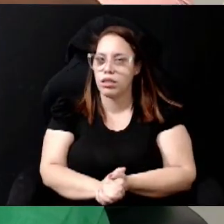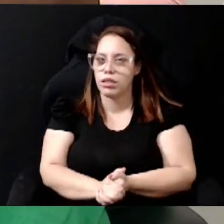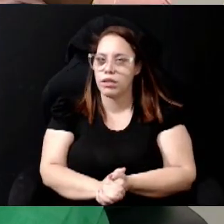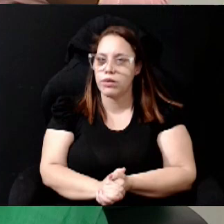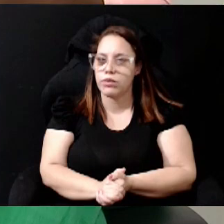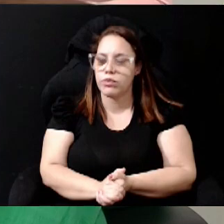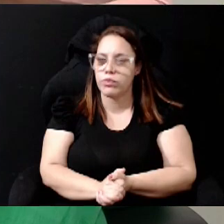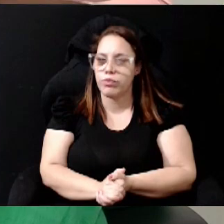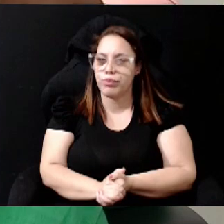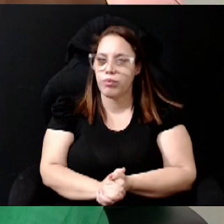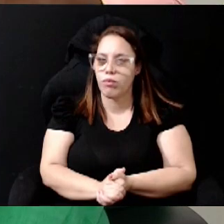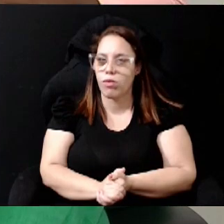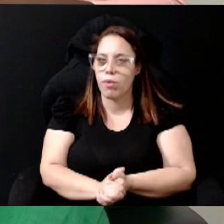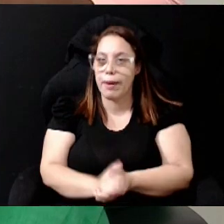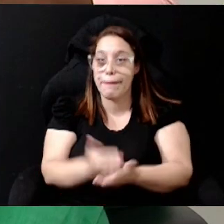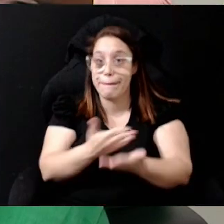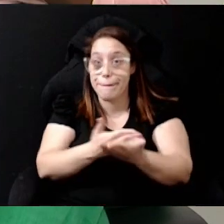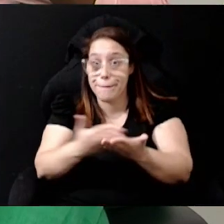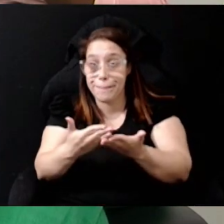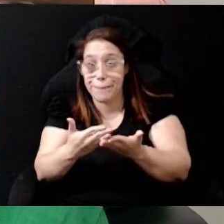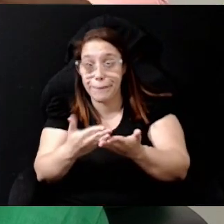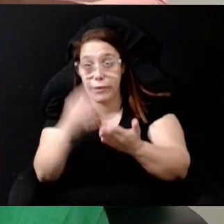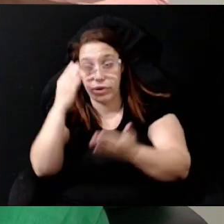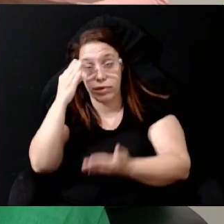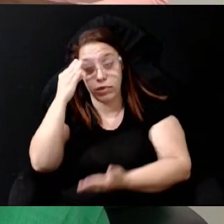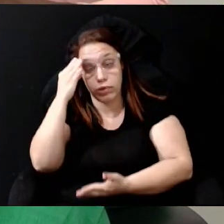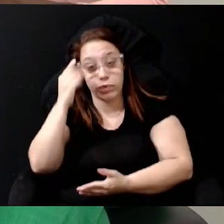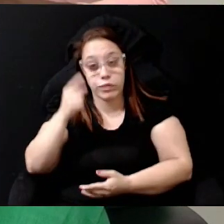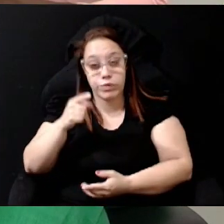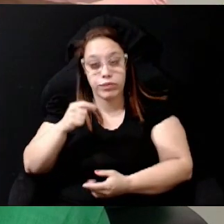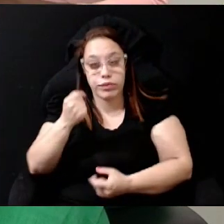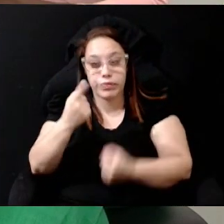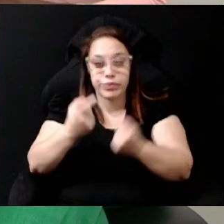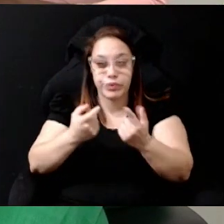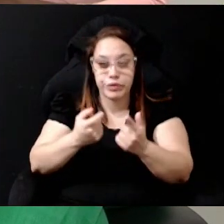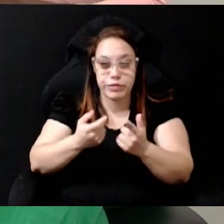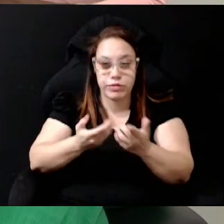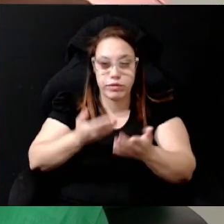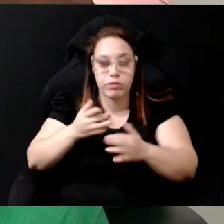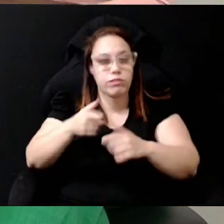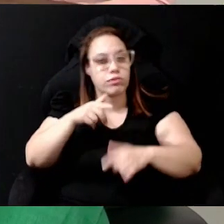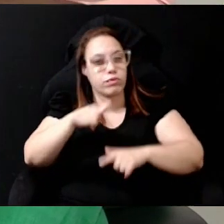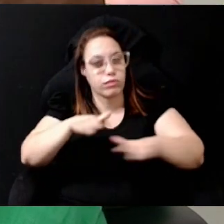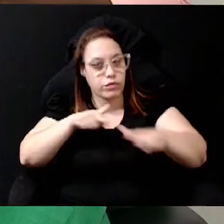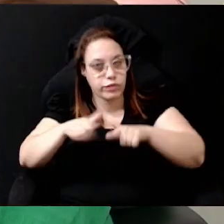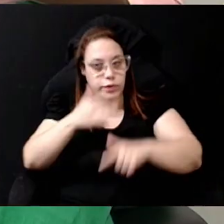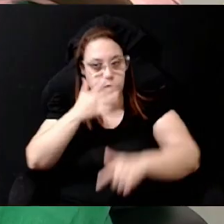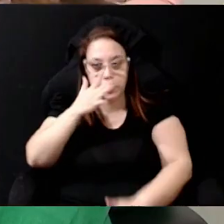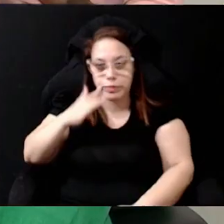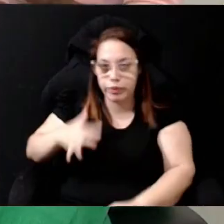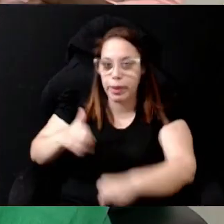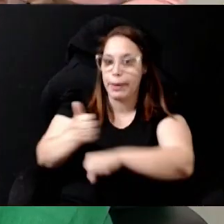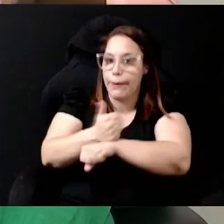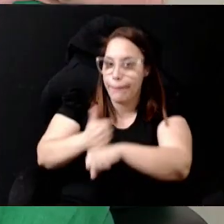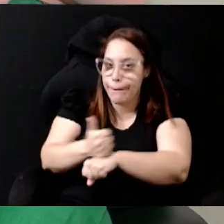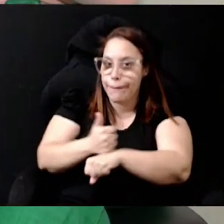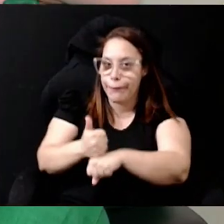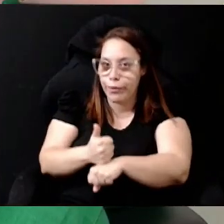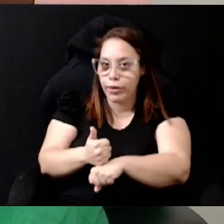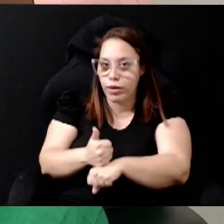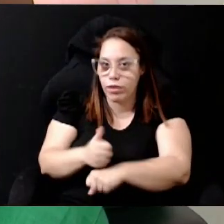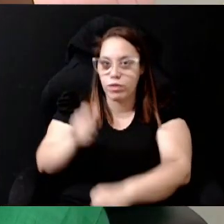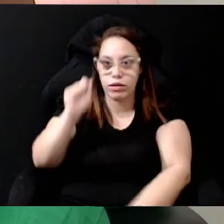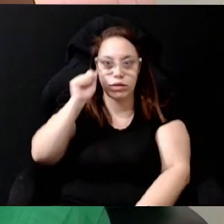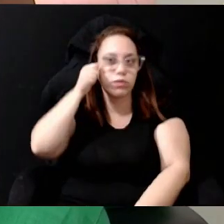faz estudo de livros, de autores negros, de autores negros. Então, é essa dimensão. Trabalhar com as crianças, mas também